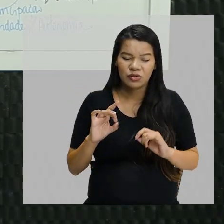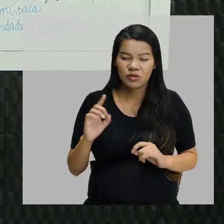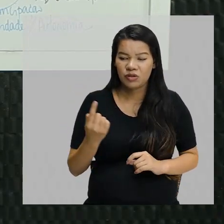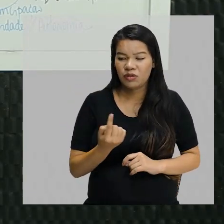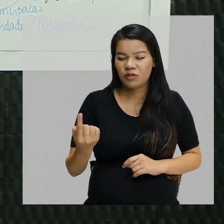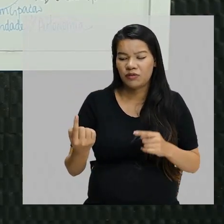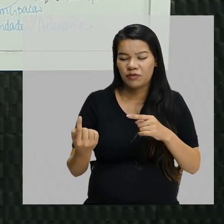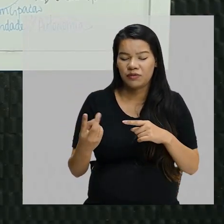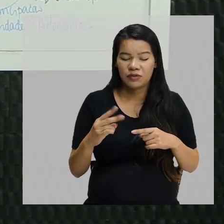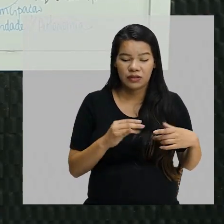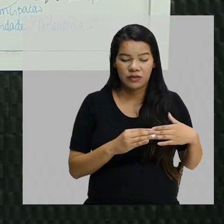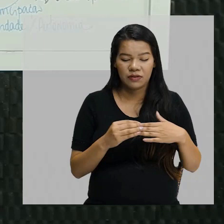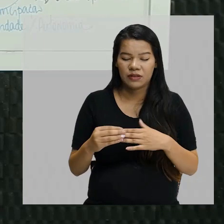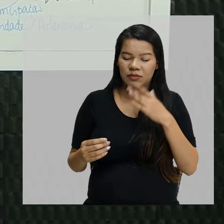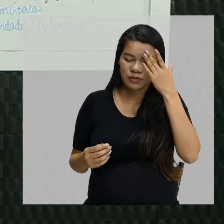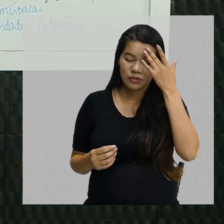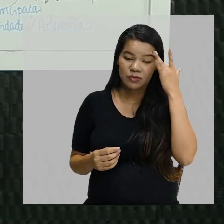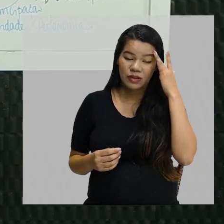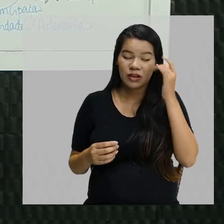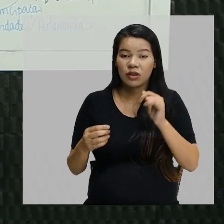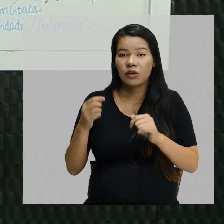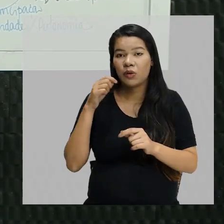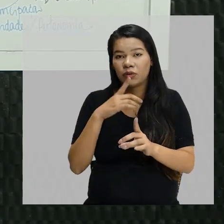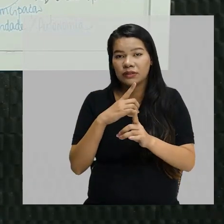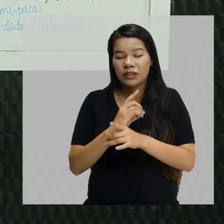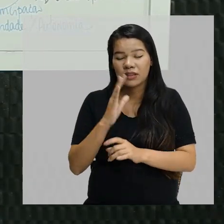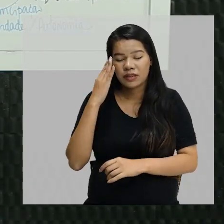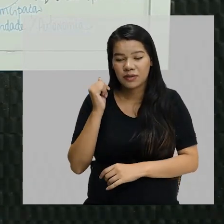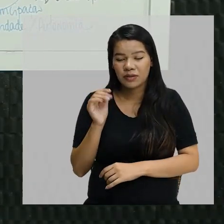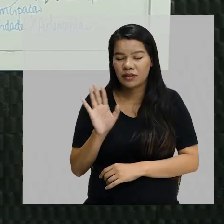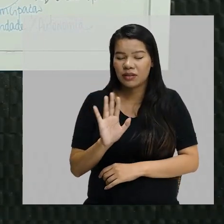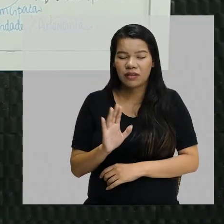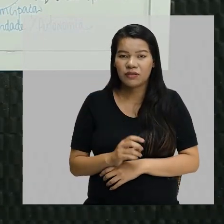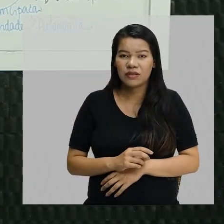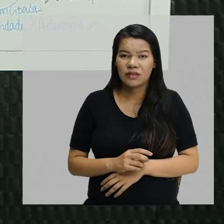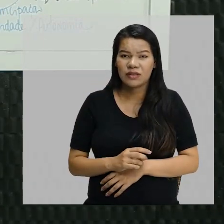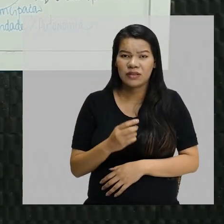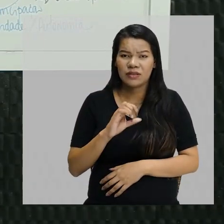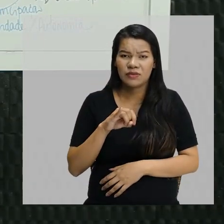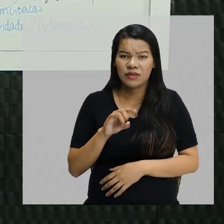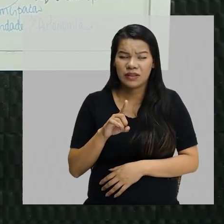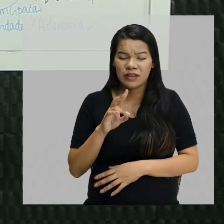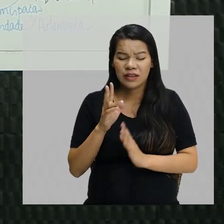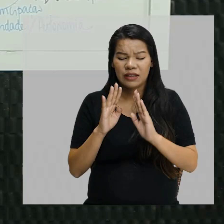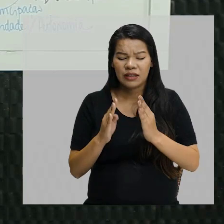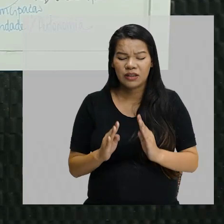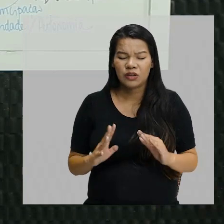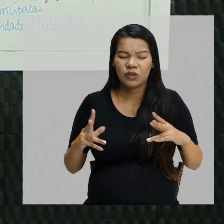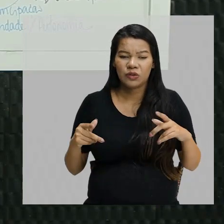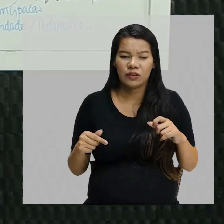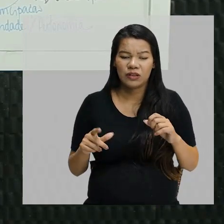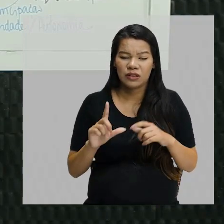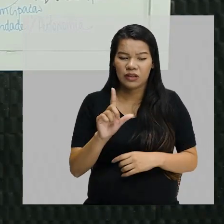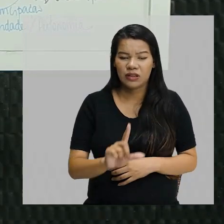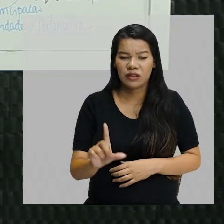levar alguém a sabedoria porque não é verdade se você olhar toda a literatura Universal você vai perceber que muitos autores nem levam